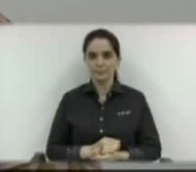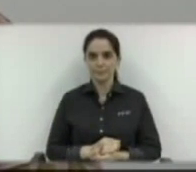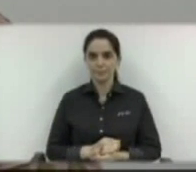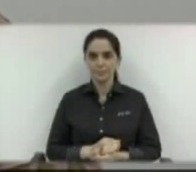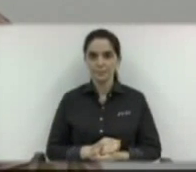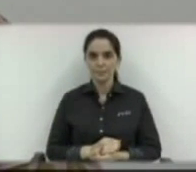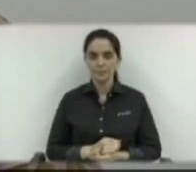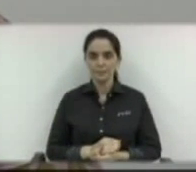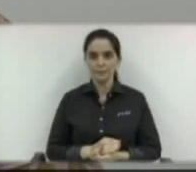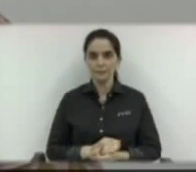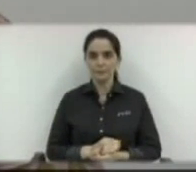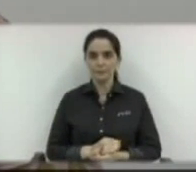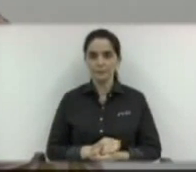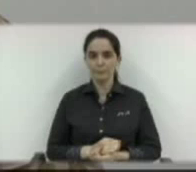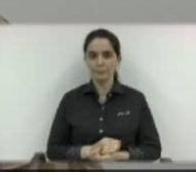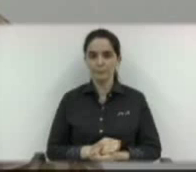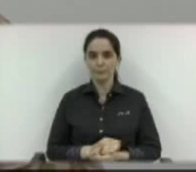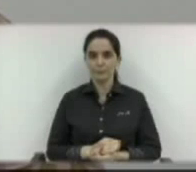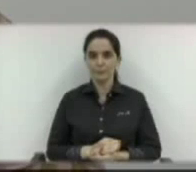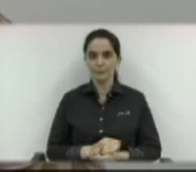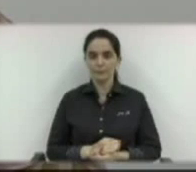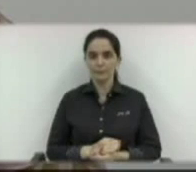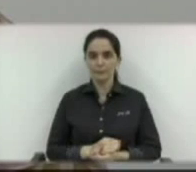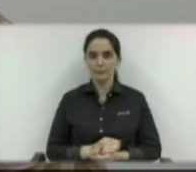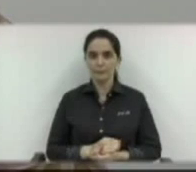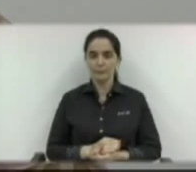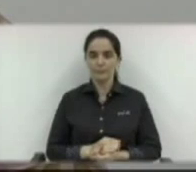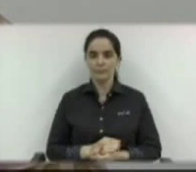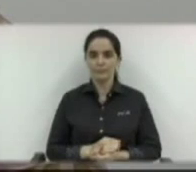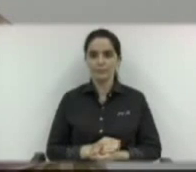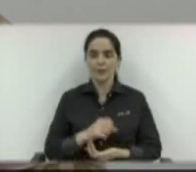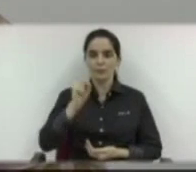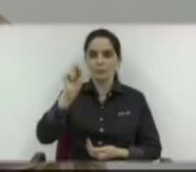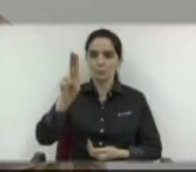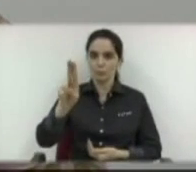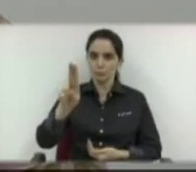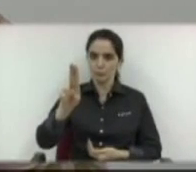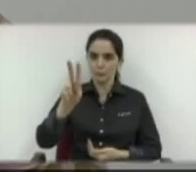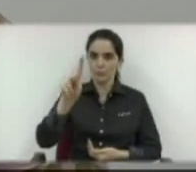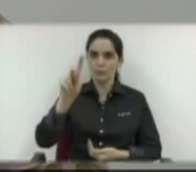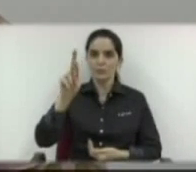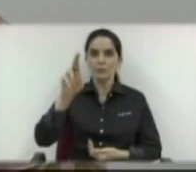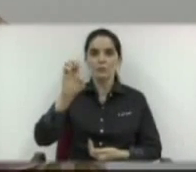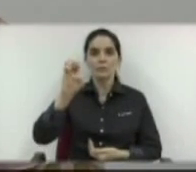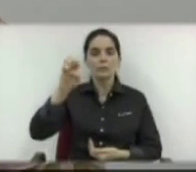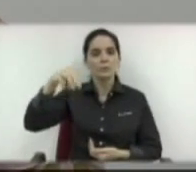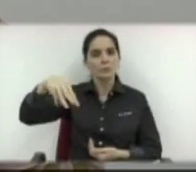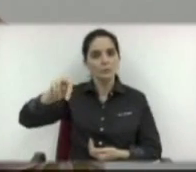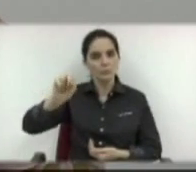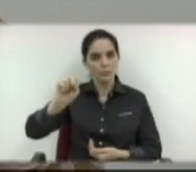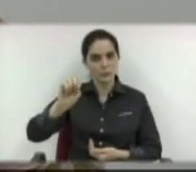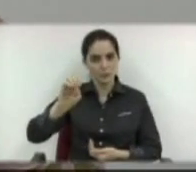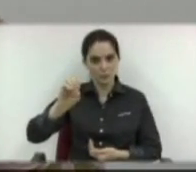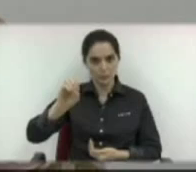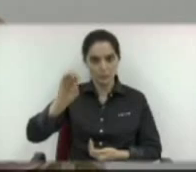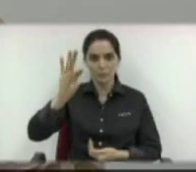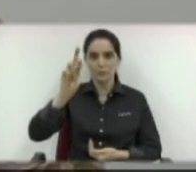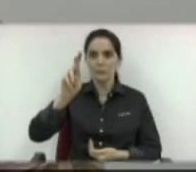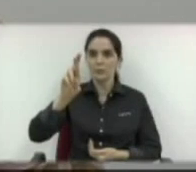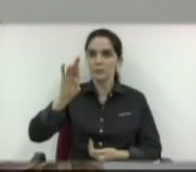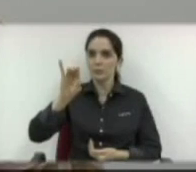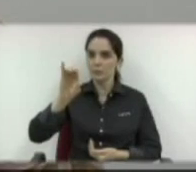do Supremo Tribunal que aceitaria criar o anexo em Limeira e, mais uma vez, nós estamos